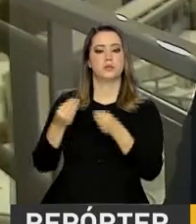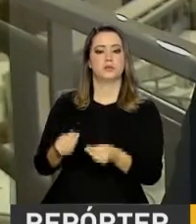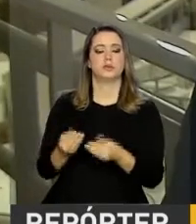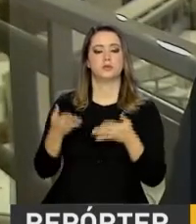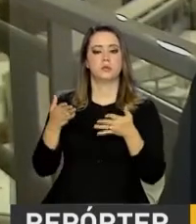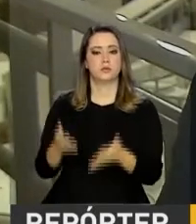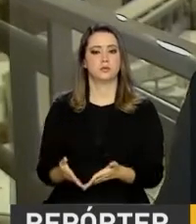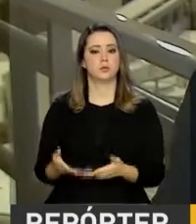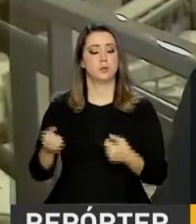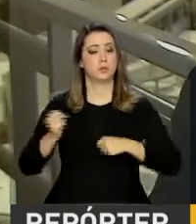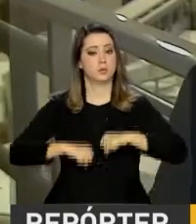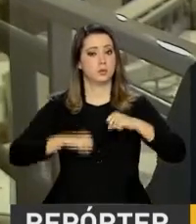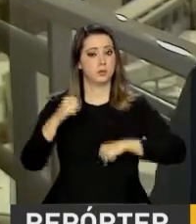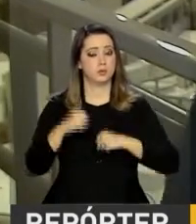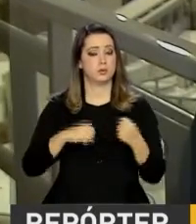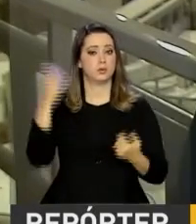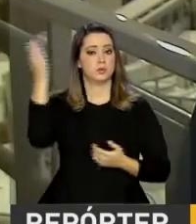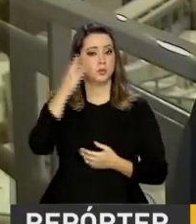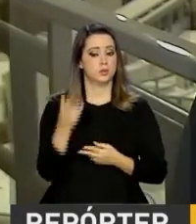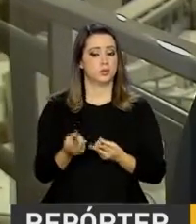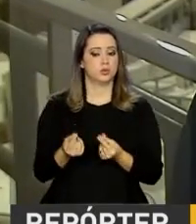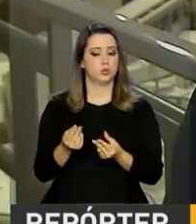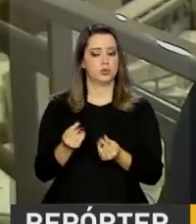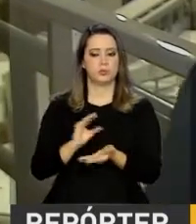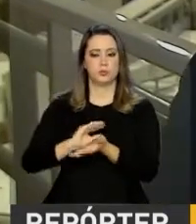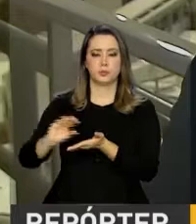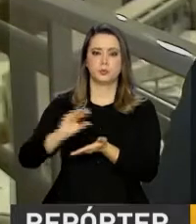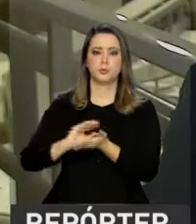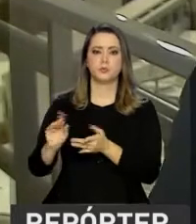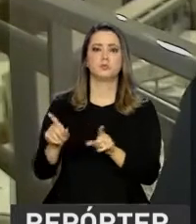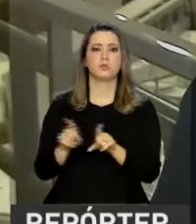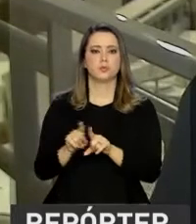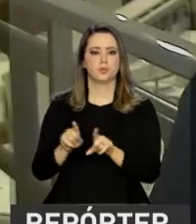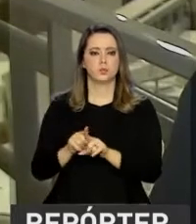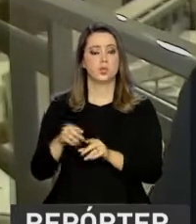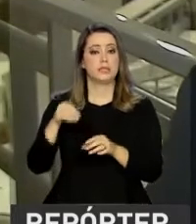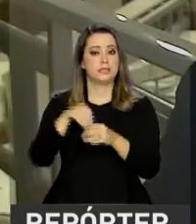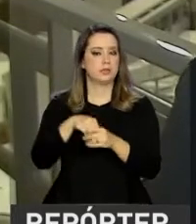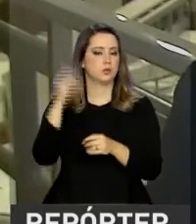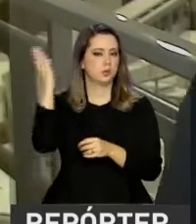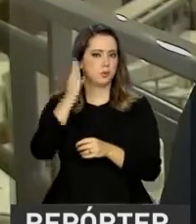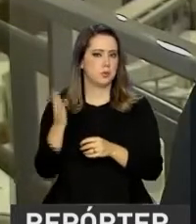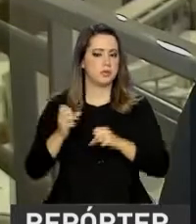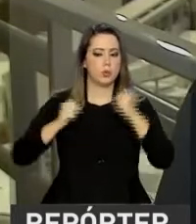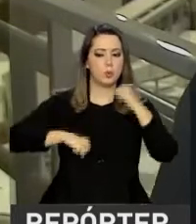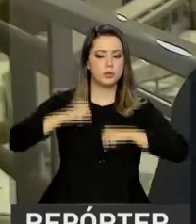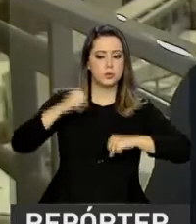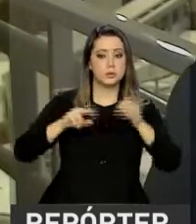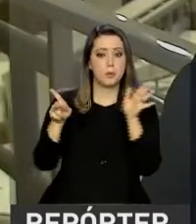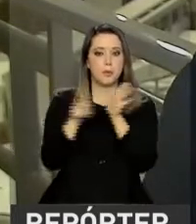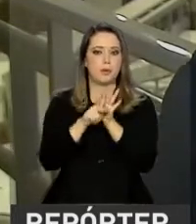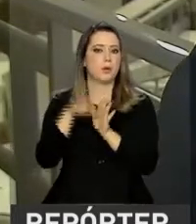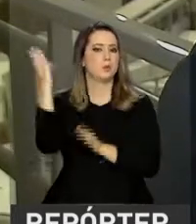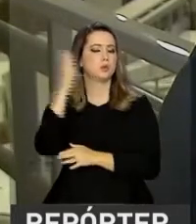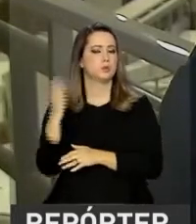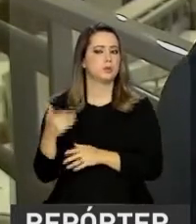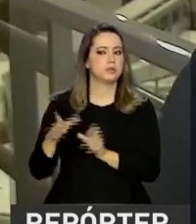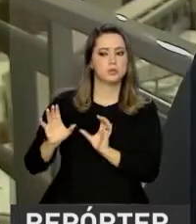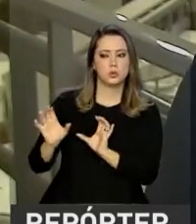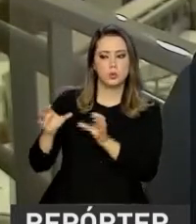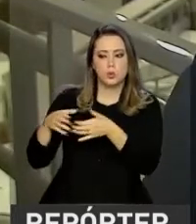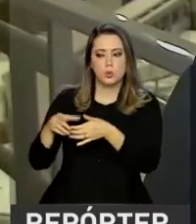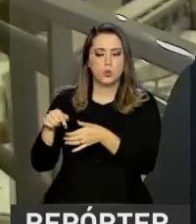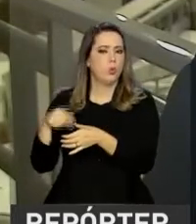indústria nacional então é muito do dinheiro está sendo investido nesse projeto está sendo investido no brasil com indústrias que estão saindo das suas